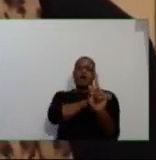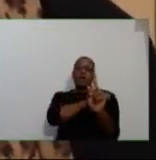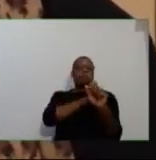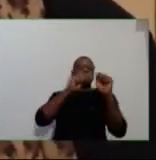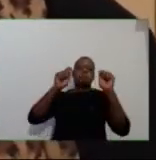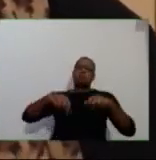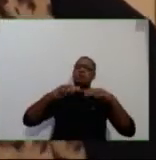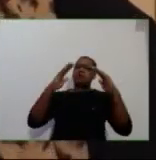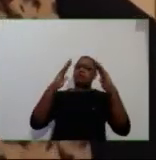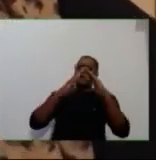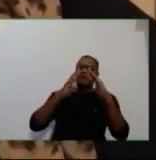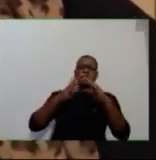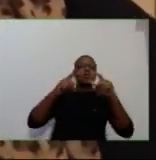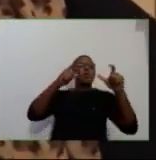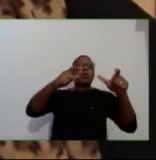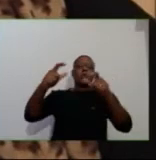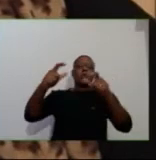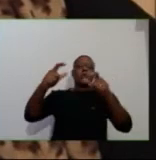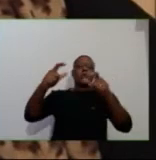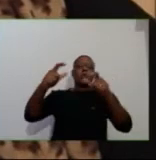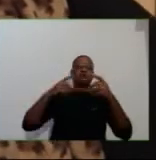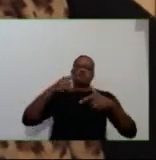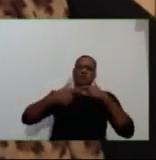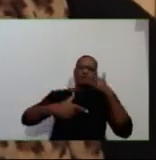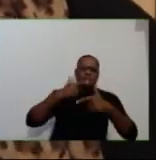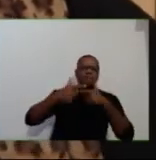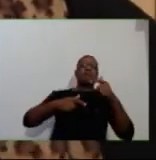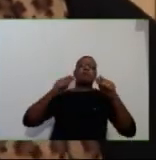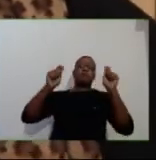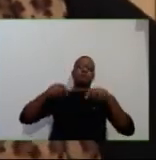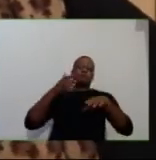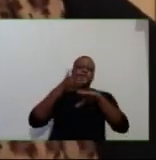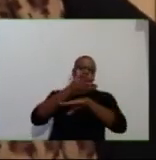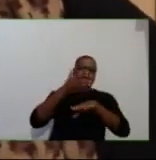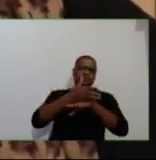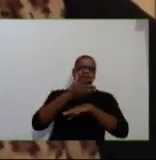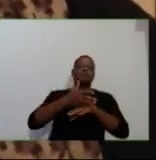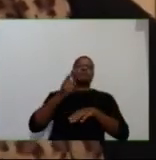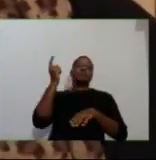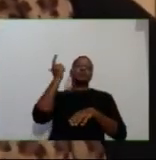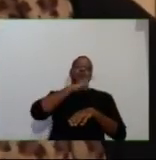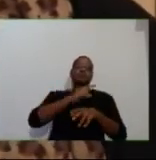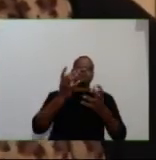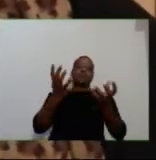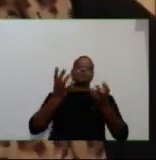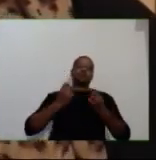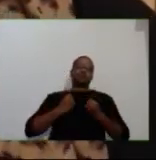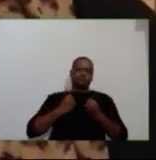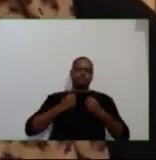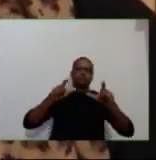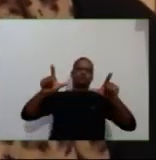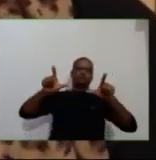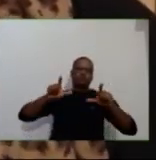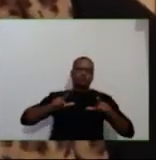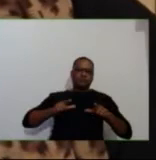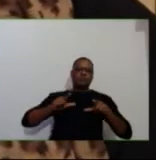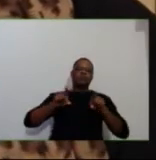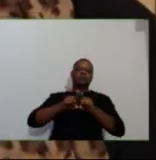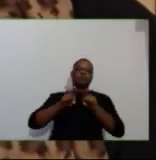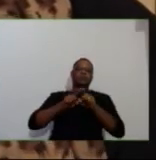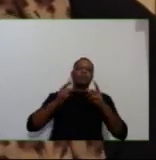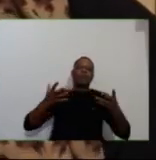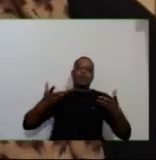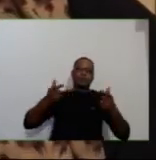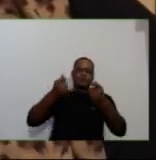qualquer local de trabalho, participar e adquirir um certificado, uma qualificação através do